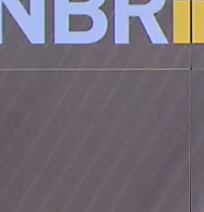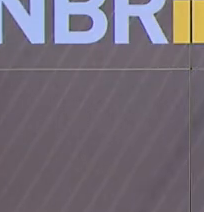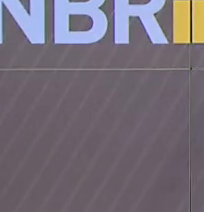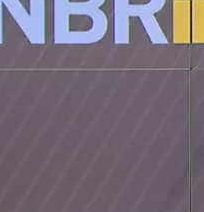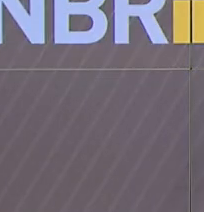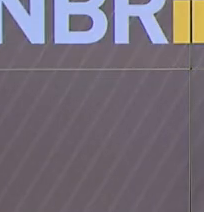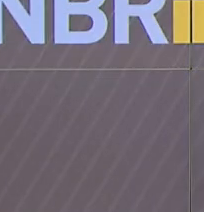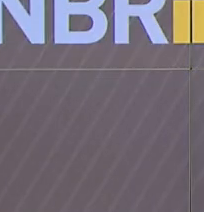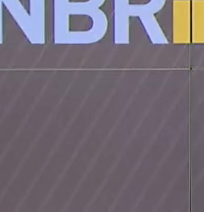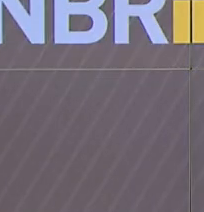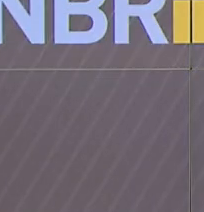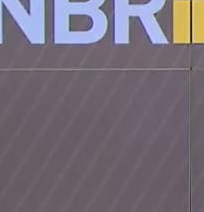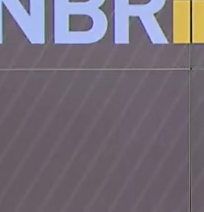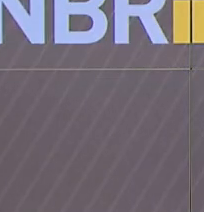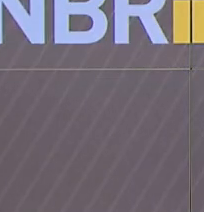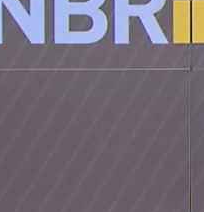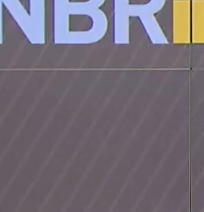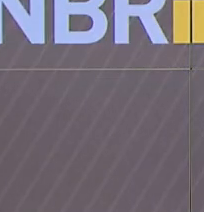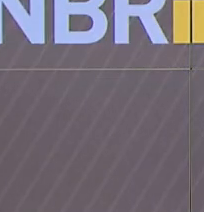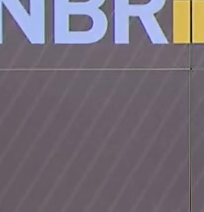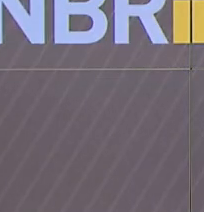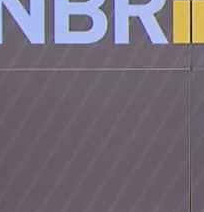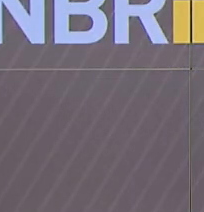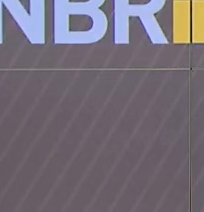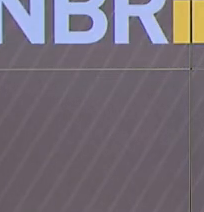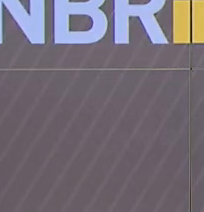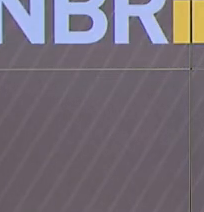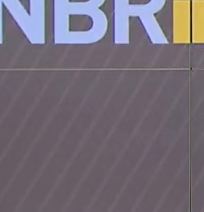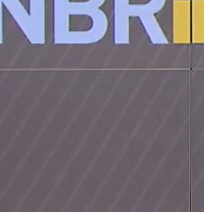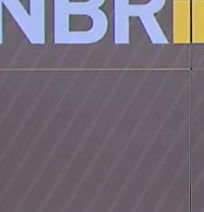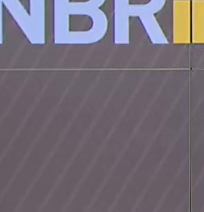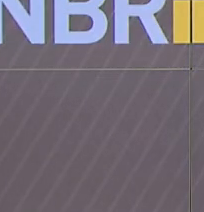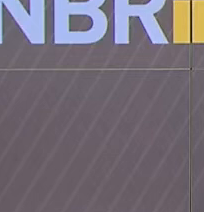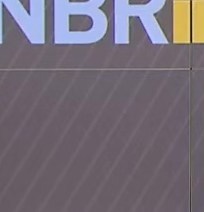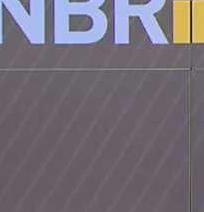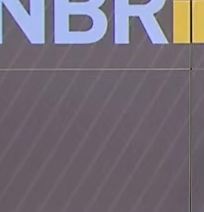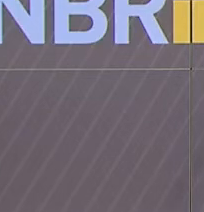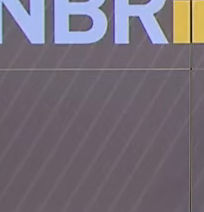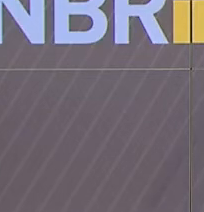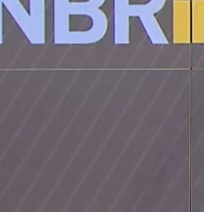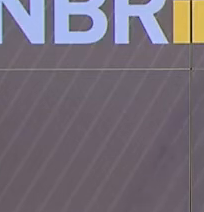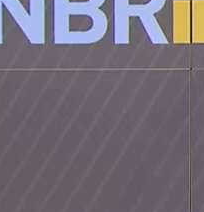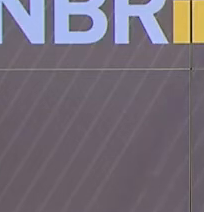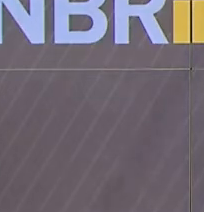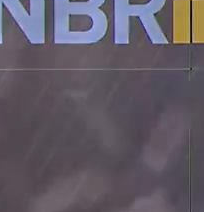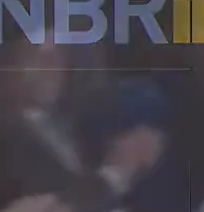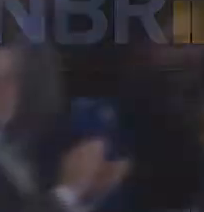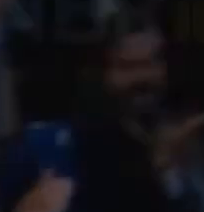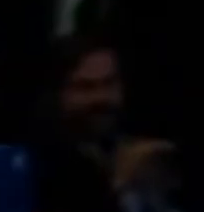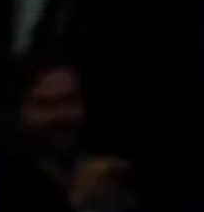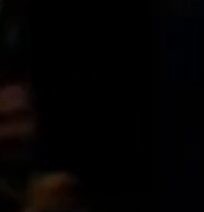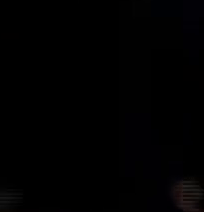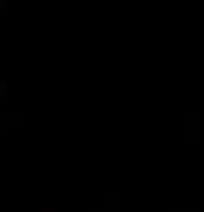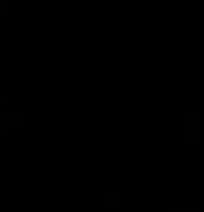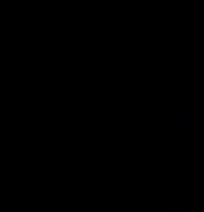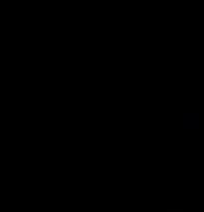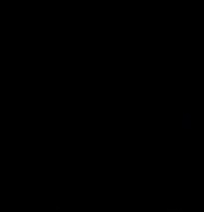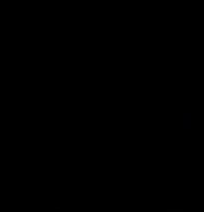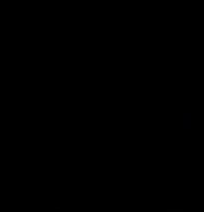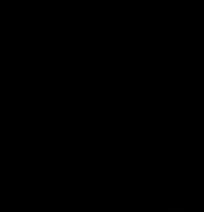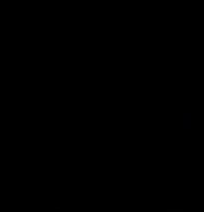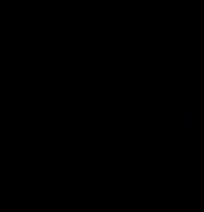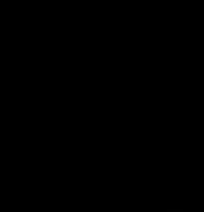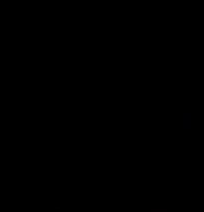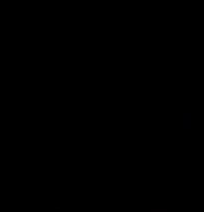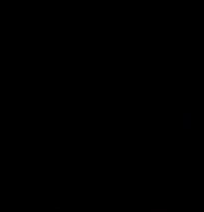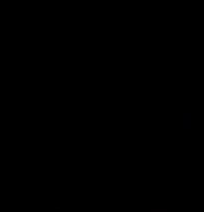Interrompemos a nossa programação para transmitir ao vivo a participação do presidente Temer na abertura do Fórum Global da Criança na América do Sul.